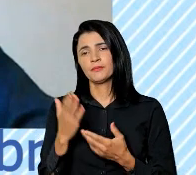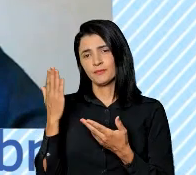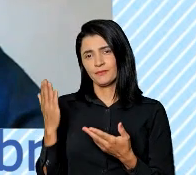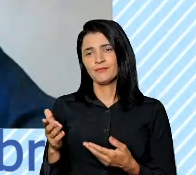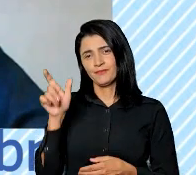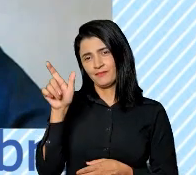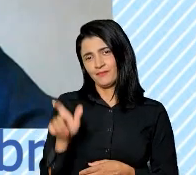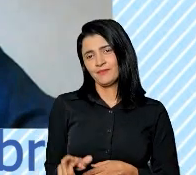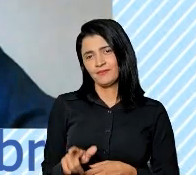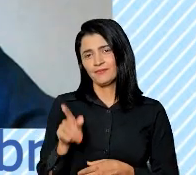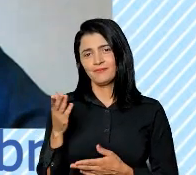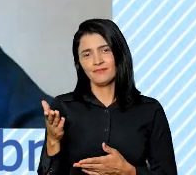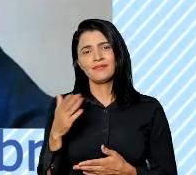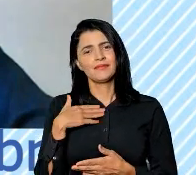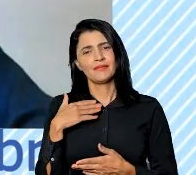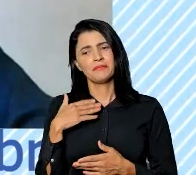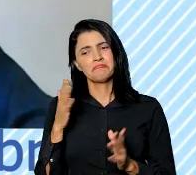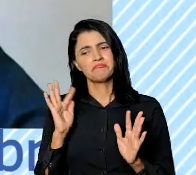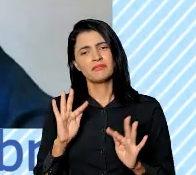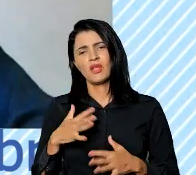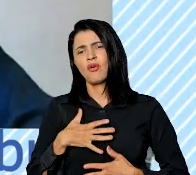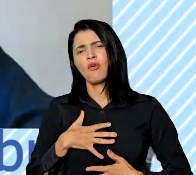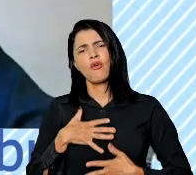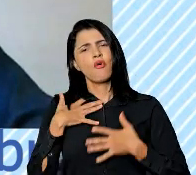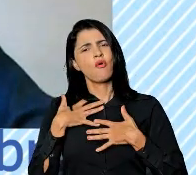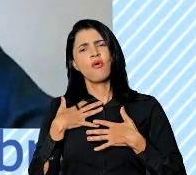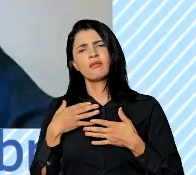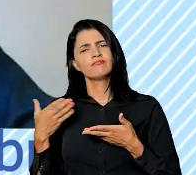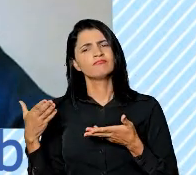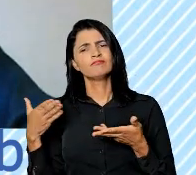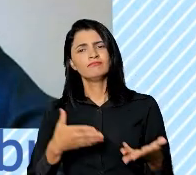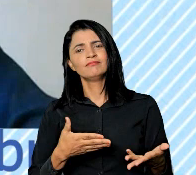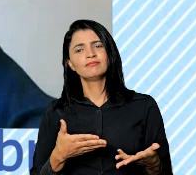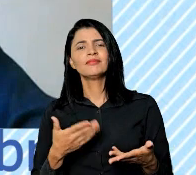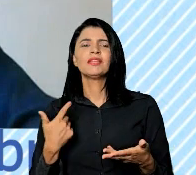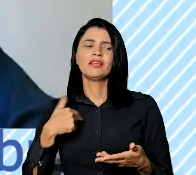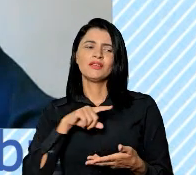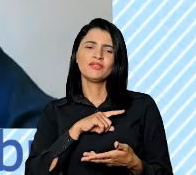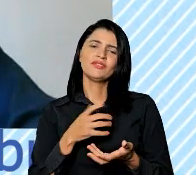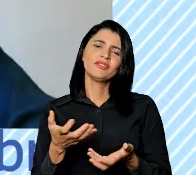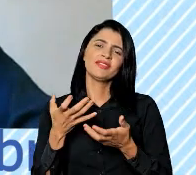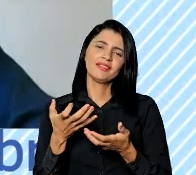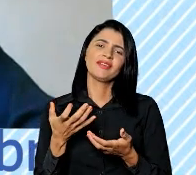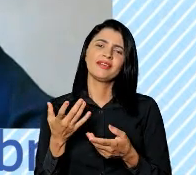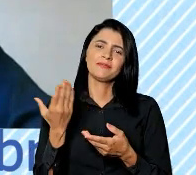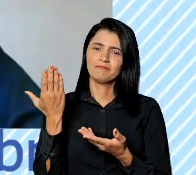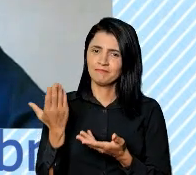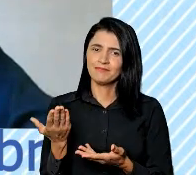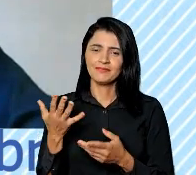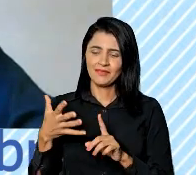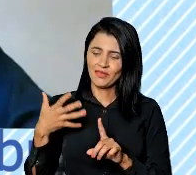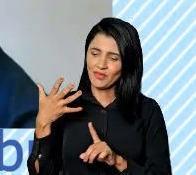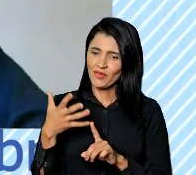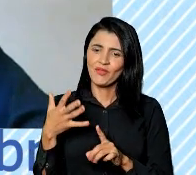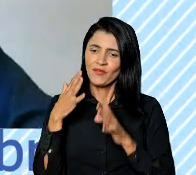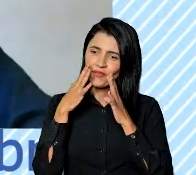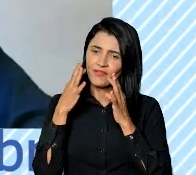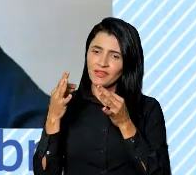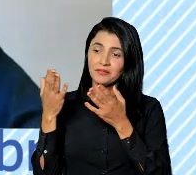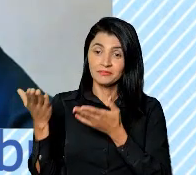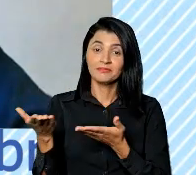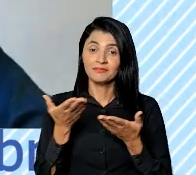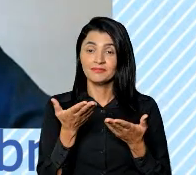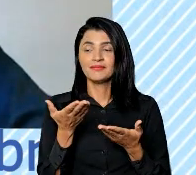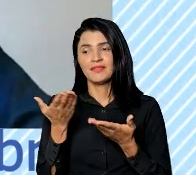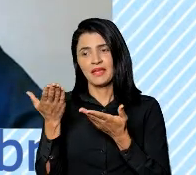uma satisfação muito grande, uma honra para nós, e nós queremos muito ouvi-la, portanto, eu estou passando a palavra,